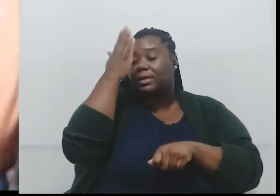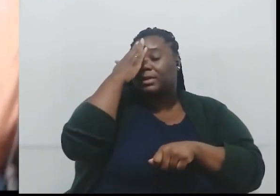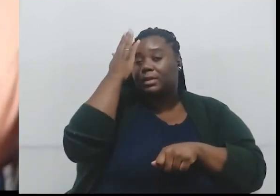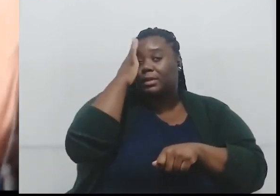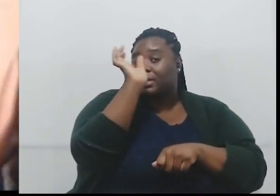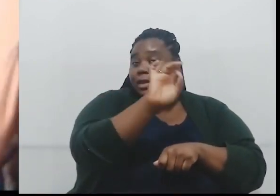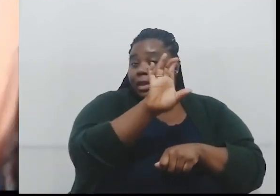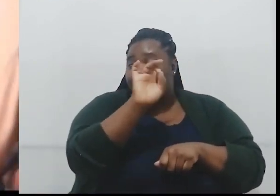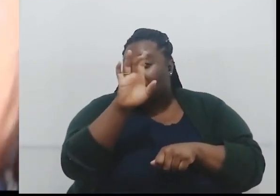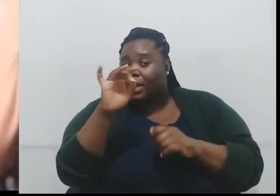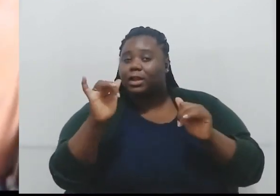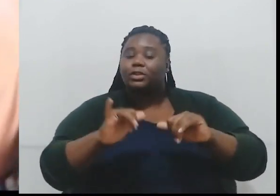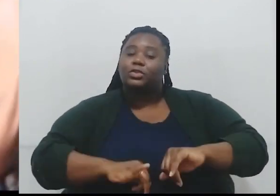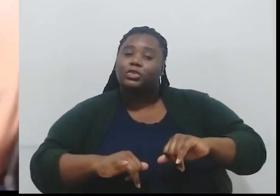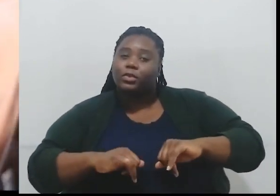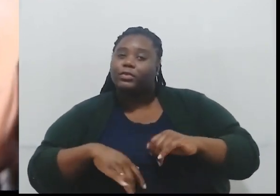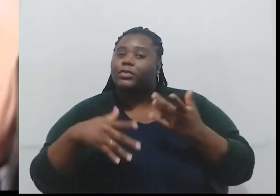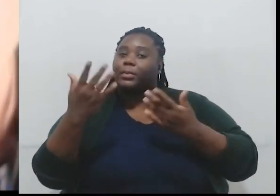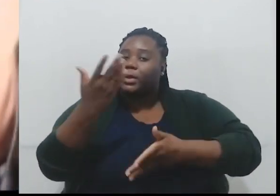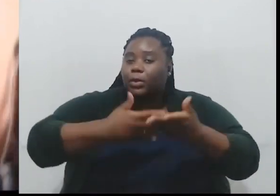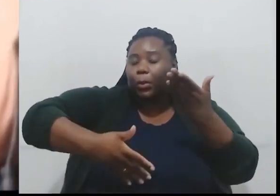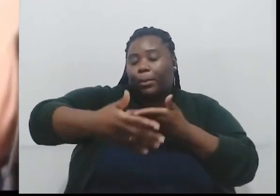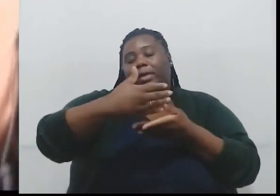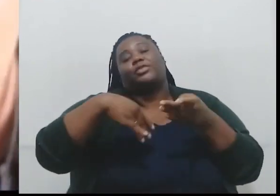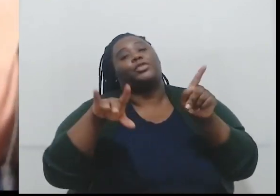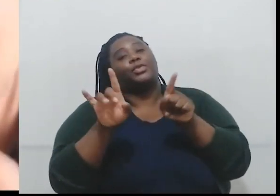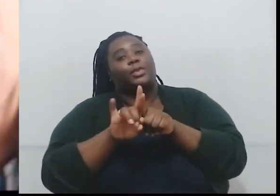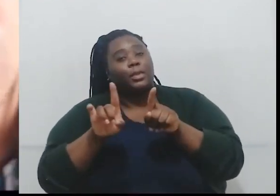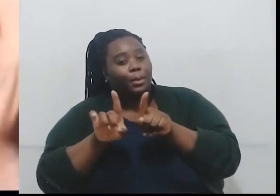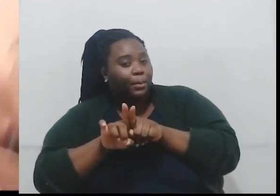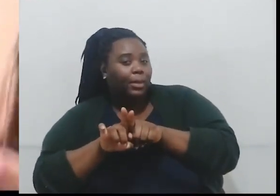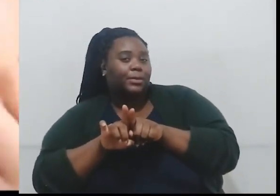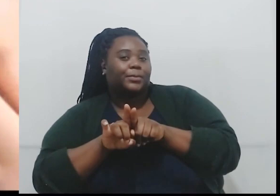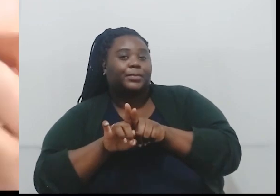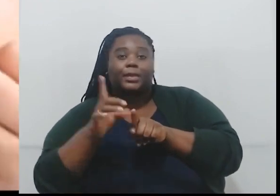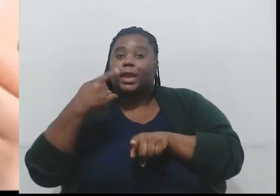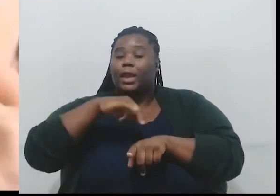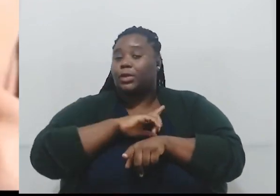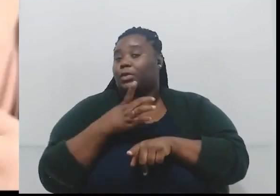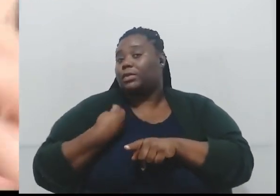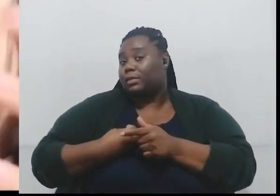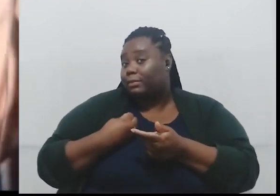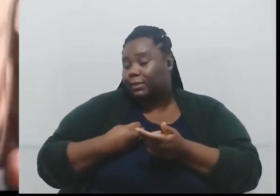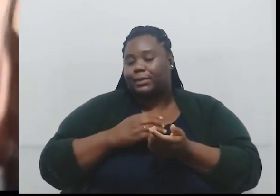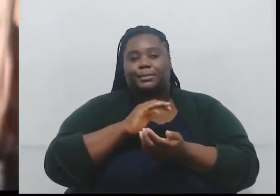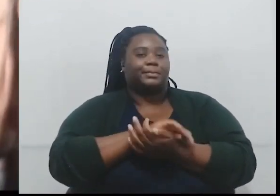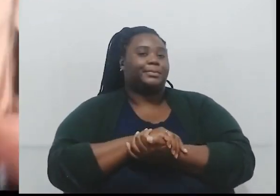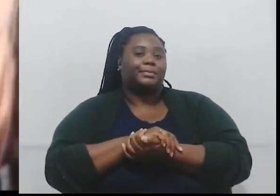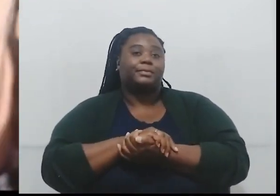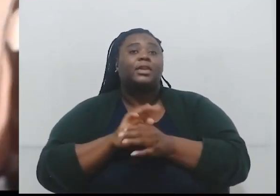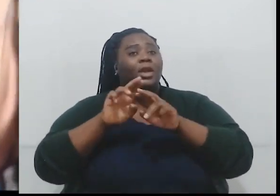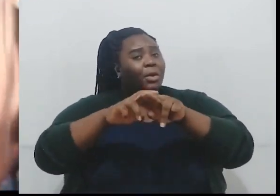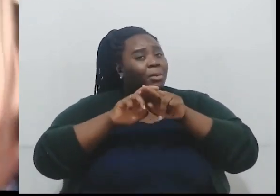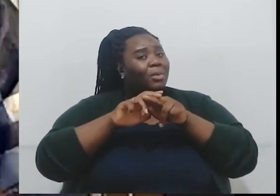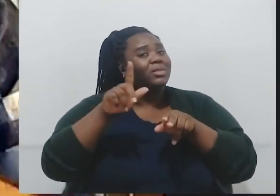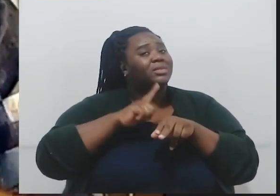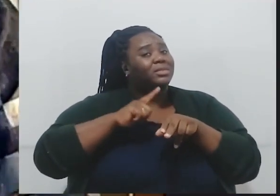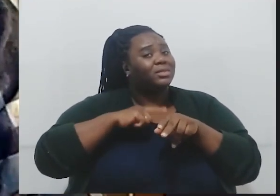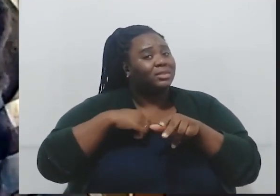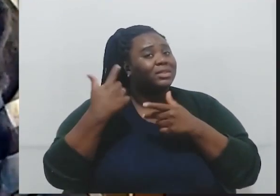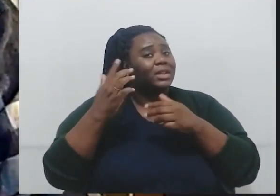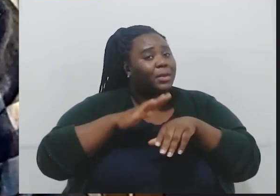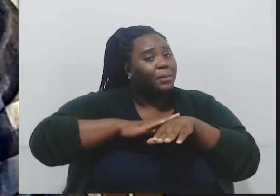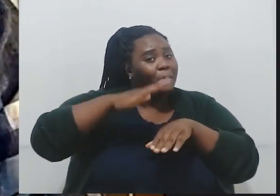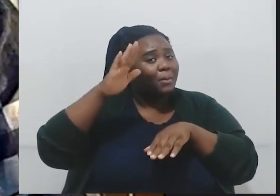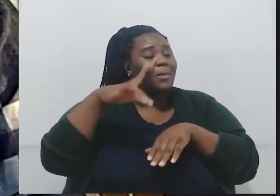compartilhando nossas existências. Então, por isso que tenho tido cada vez mais a necessidade da gente expandir um pouco.